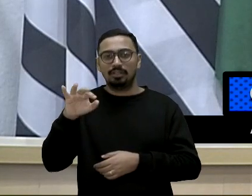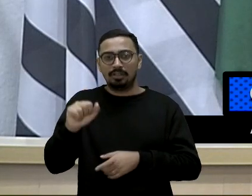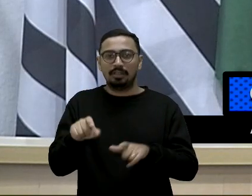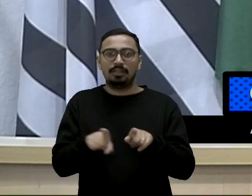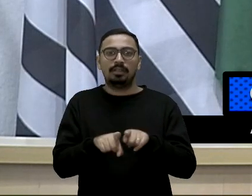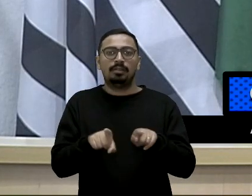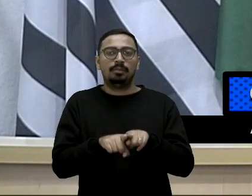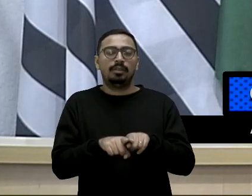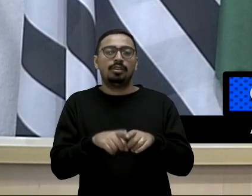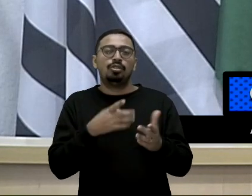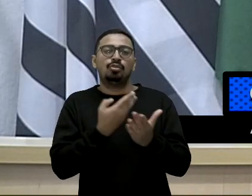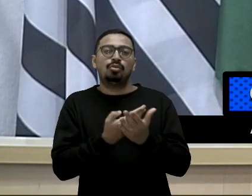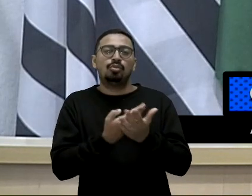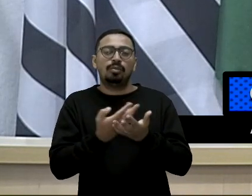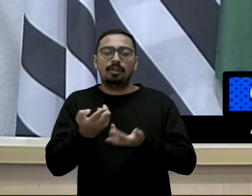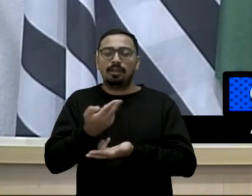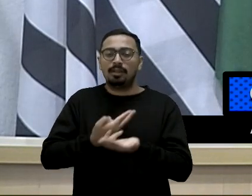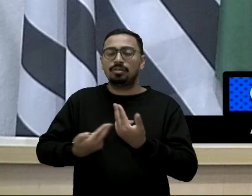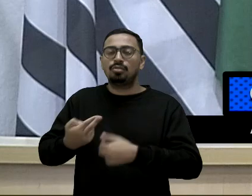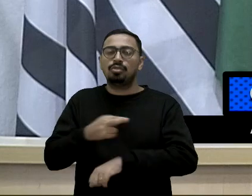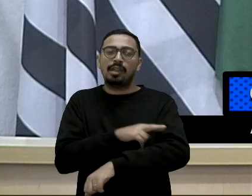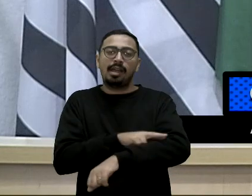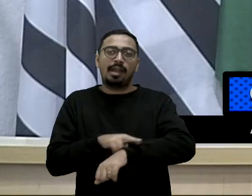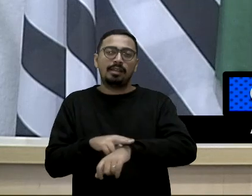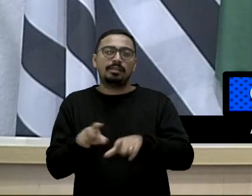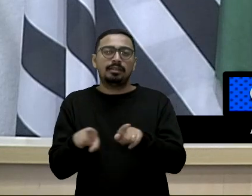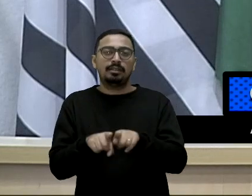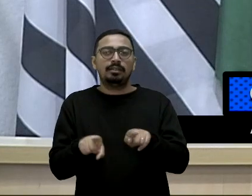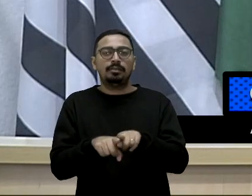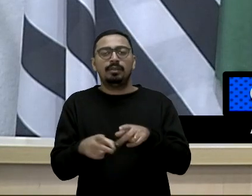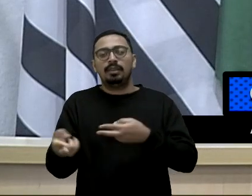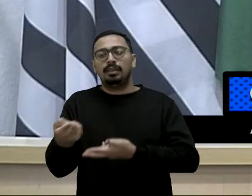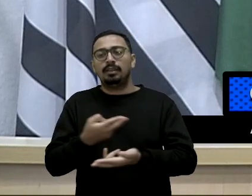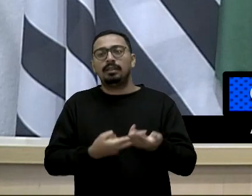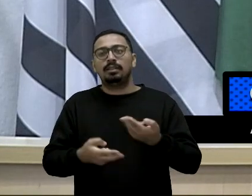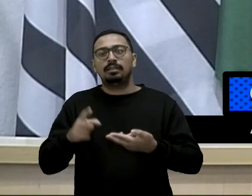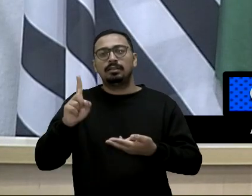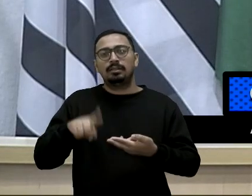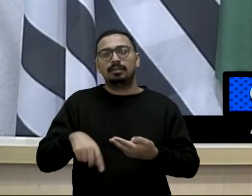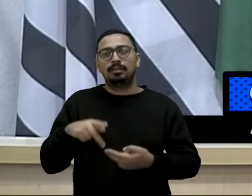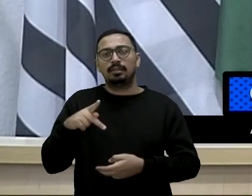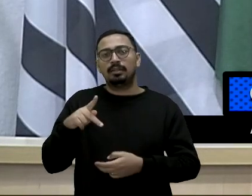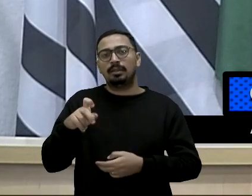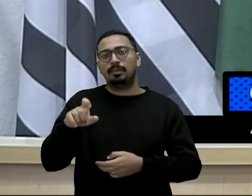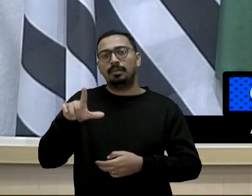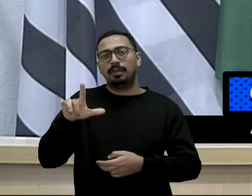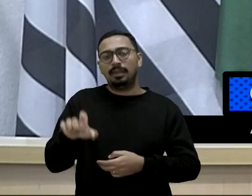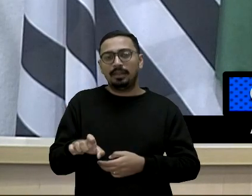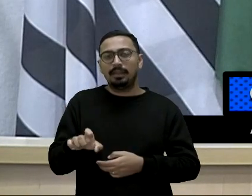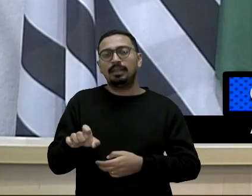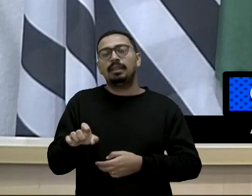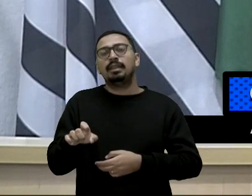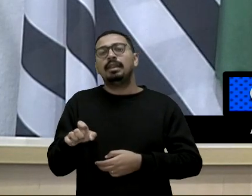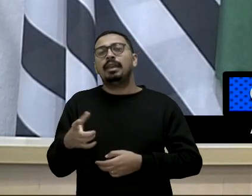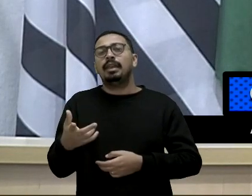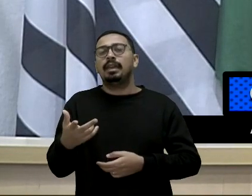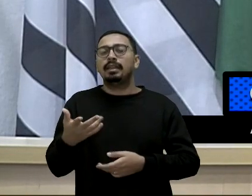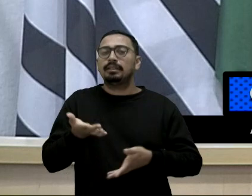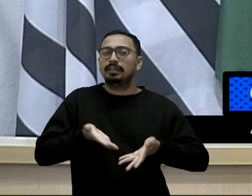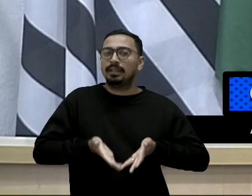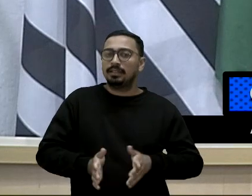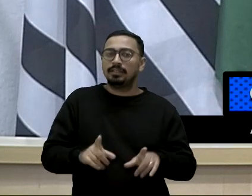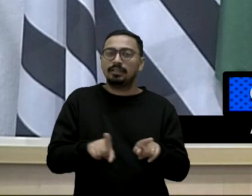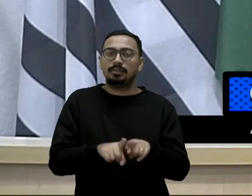relações raciais e também essa relação com a perinatalidade e parentalidade há 12